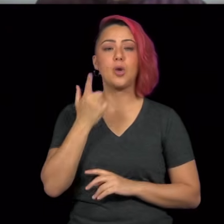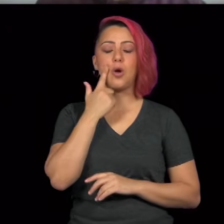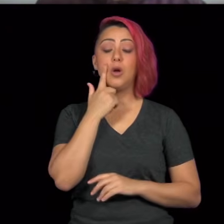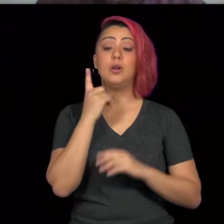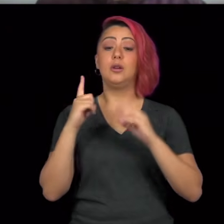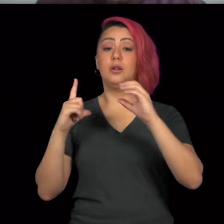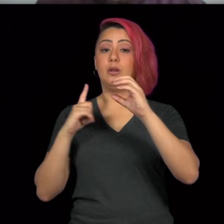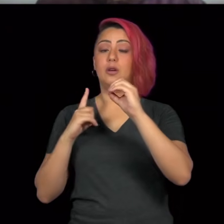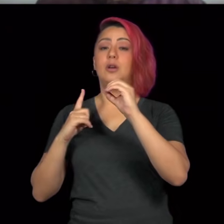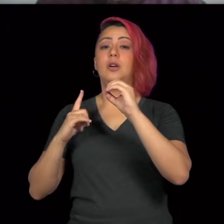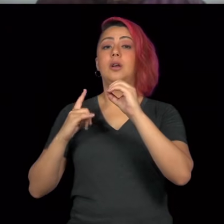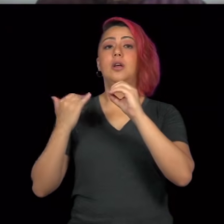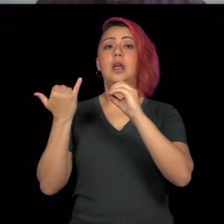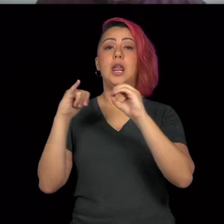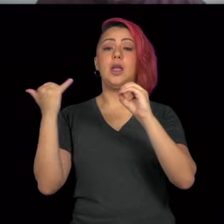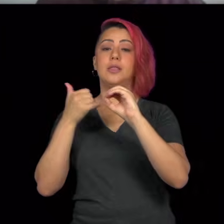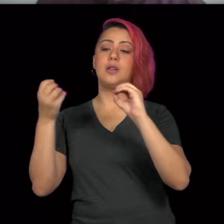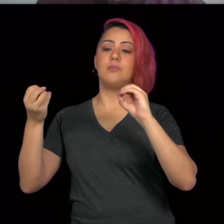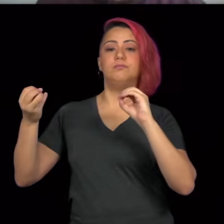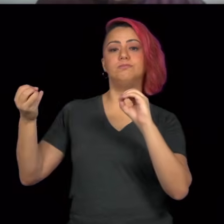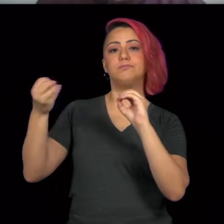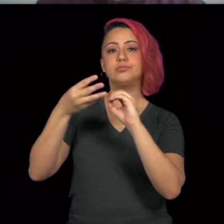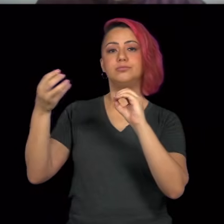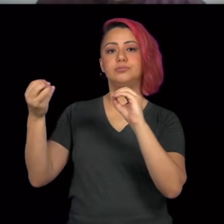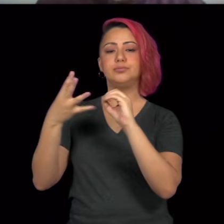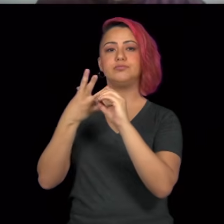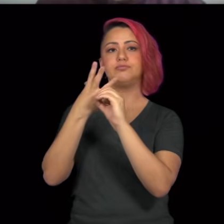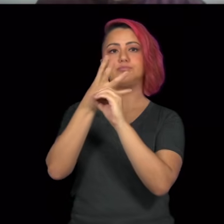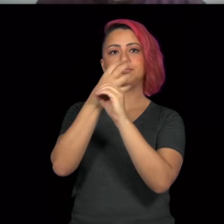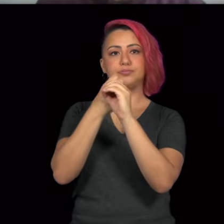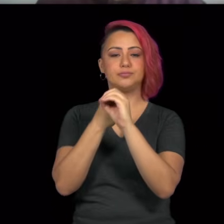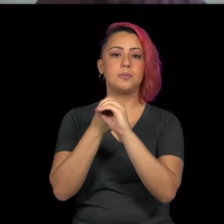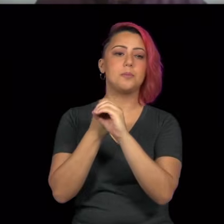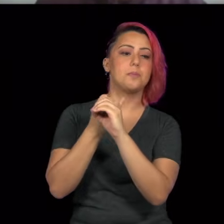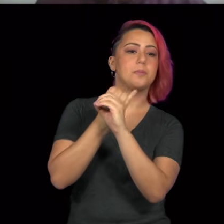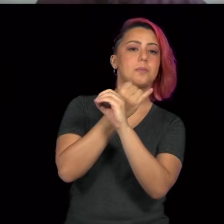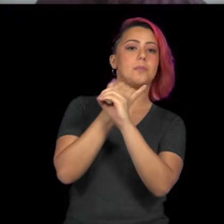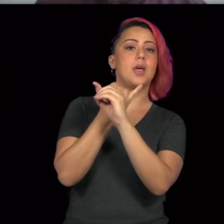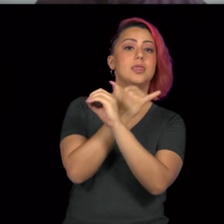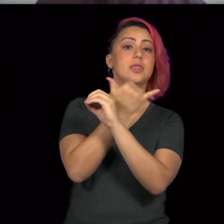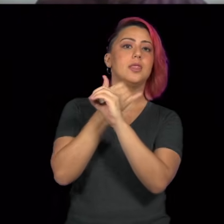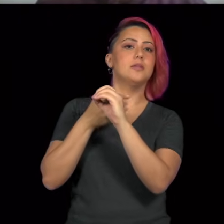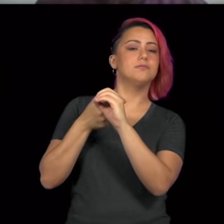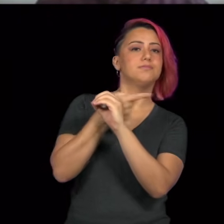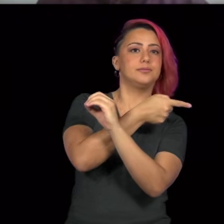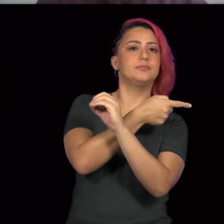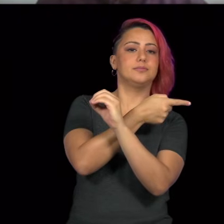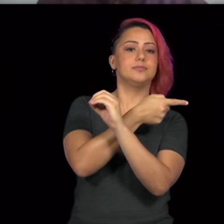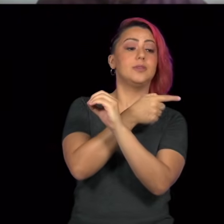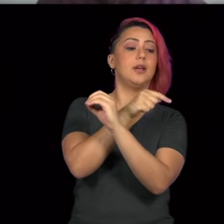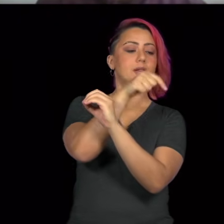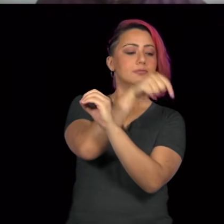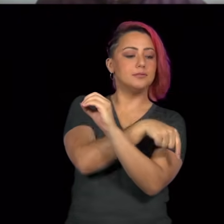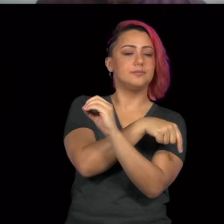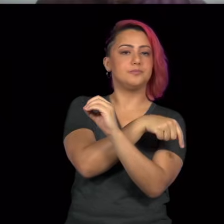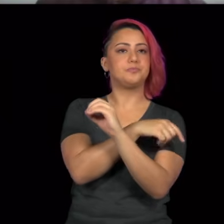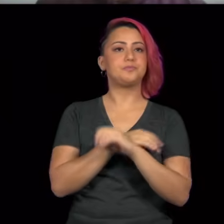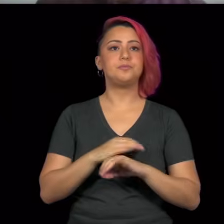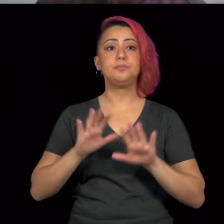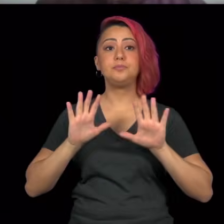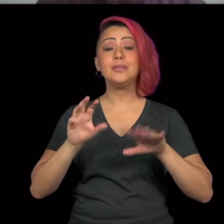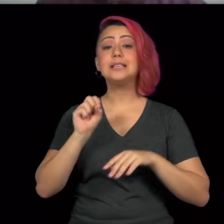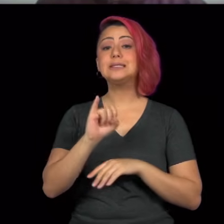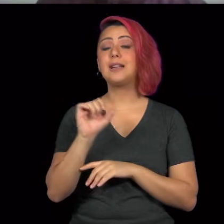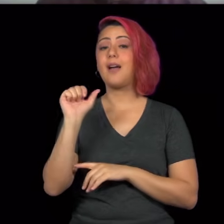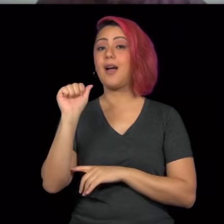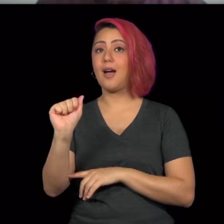aqui e sair por aqui, e nós temos essas duas entradas A e B. Bom, então, se A for 1 e B for